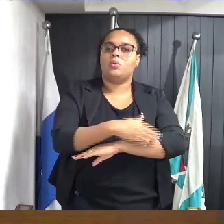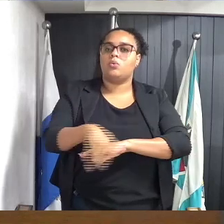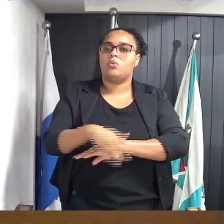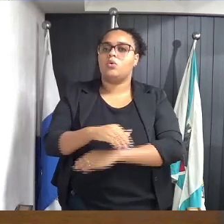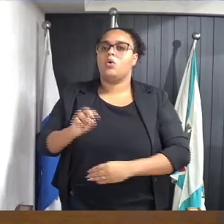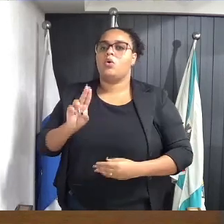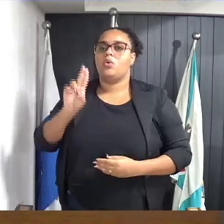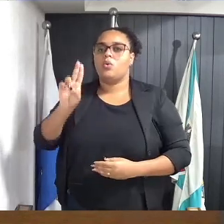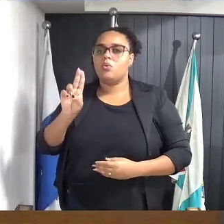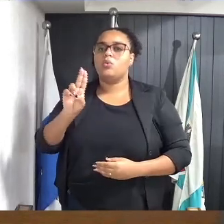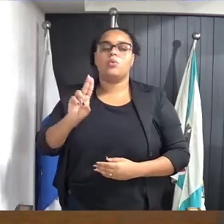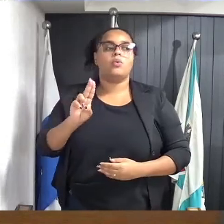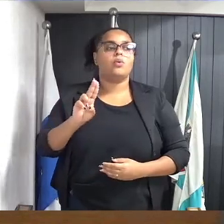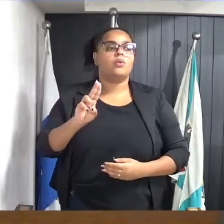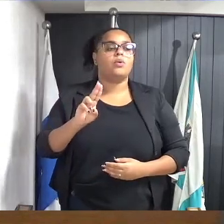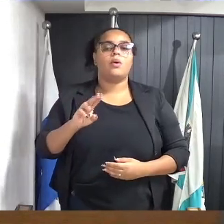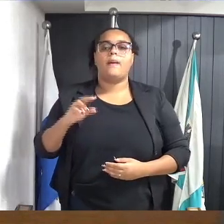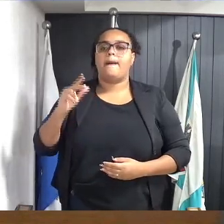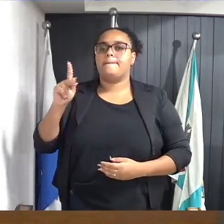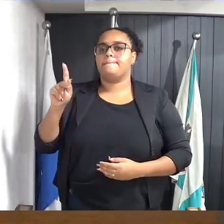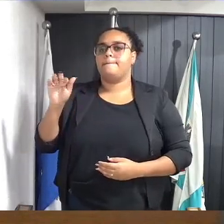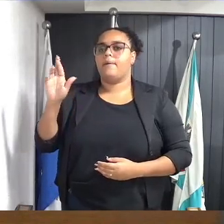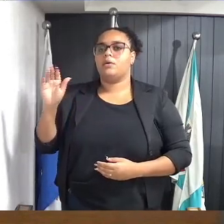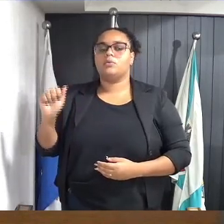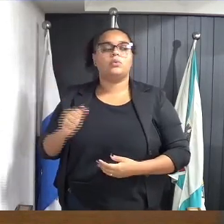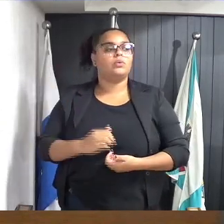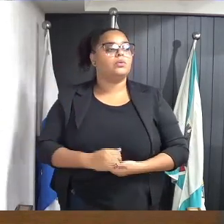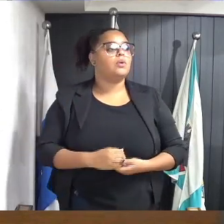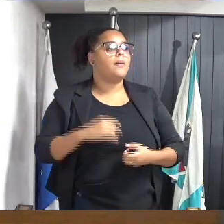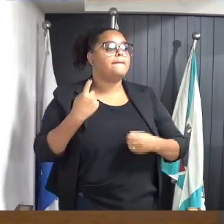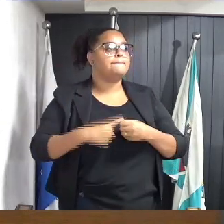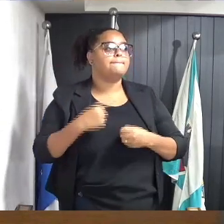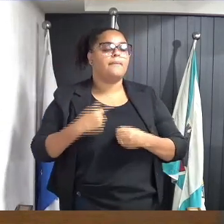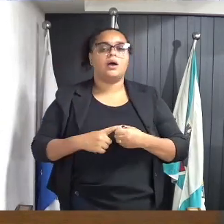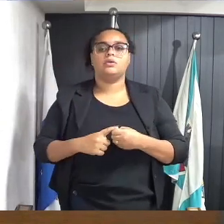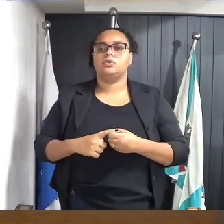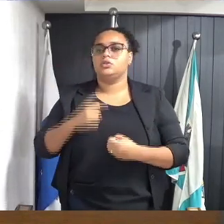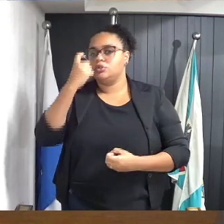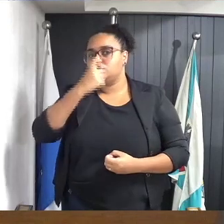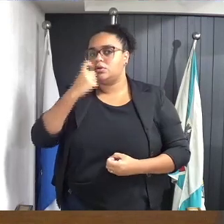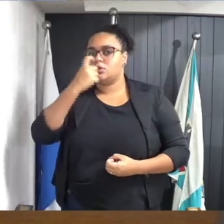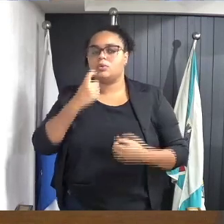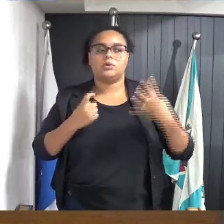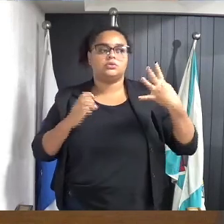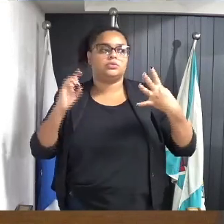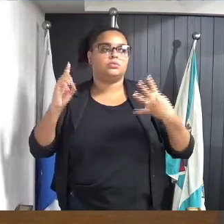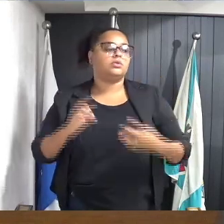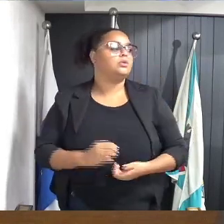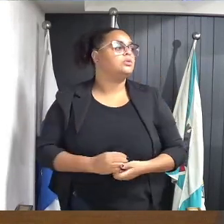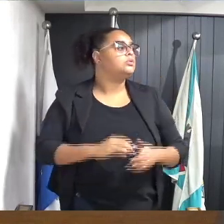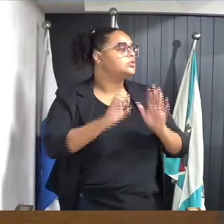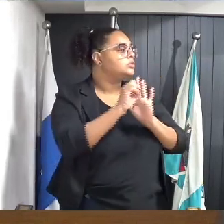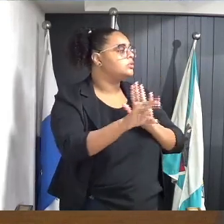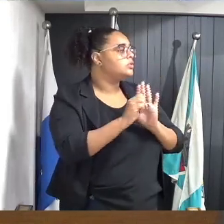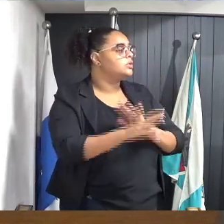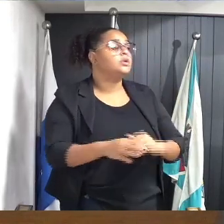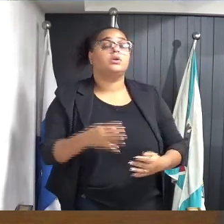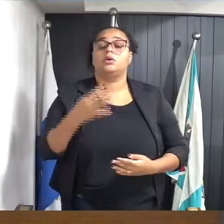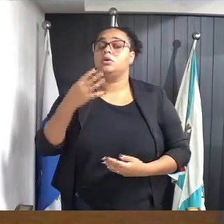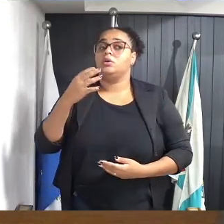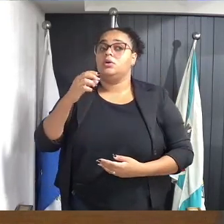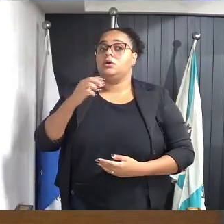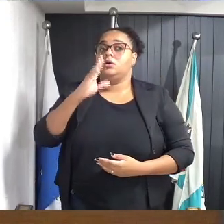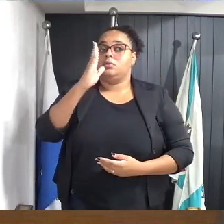extensão da rua 1, localizada em Bambu Amarelo, bairro Xerém, 4º distrito deste município. Indicação número